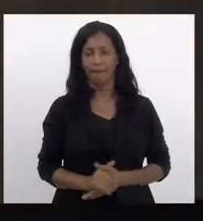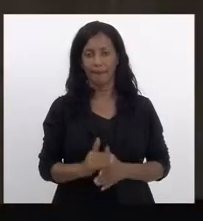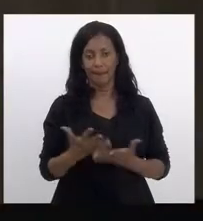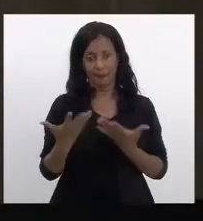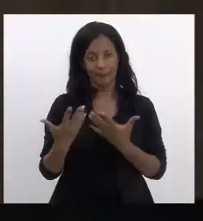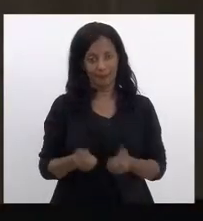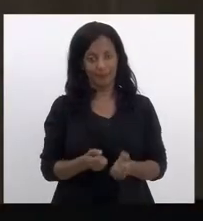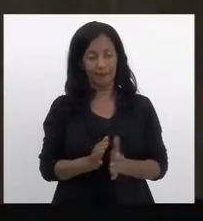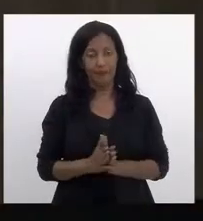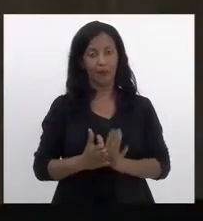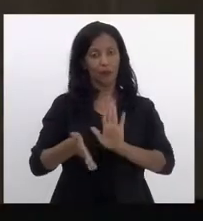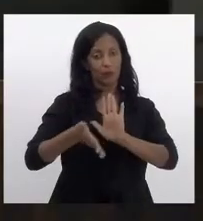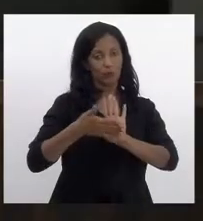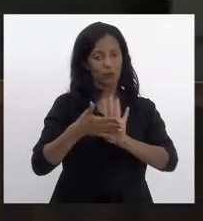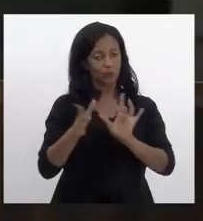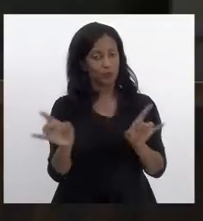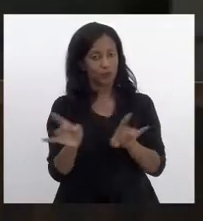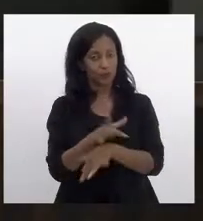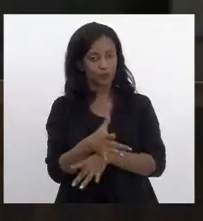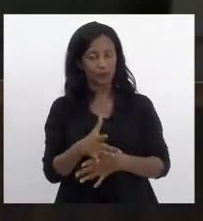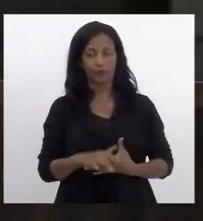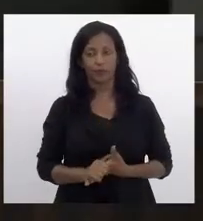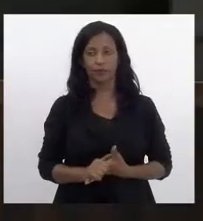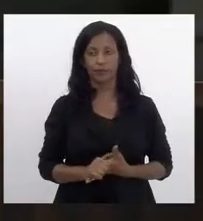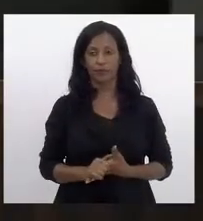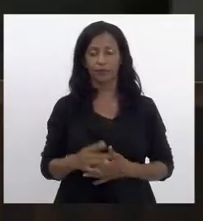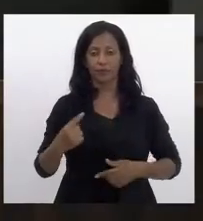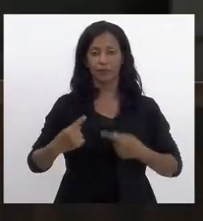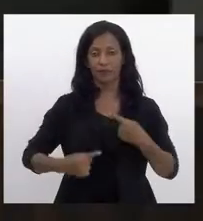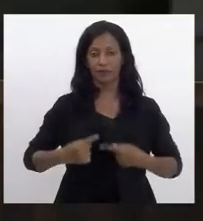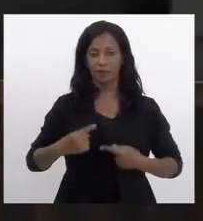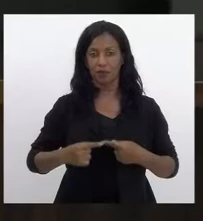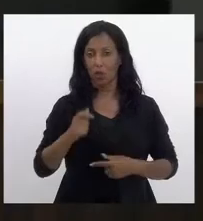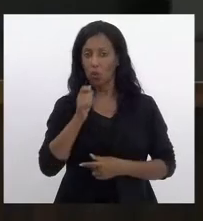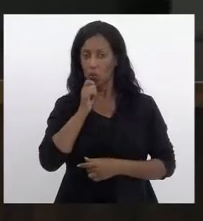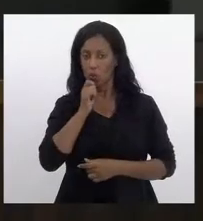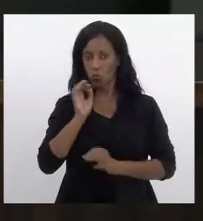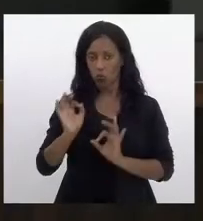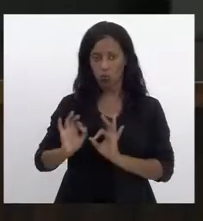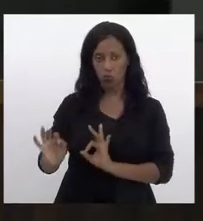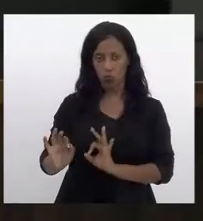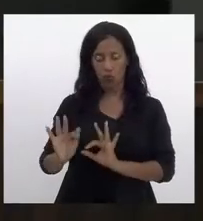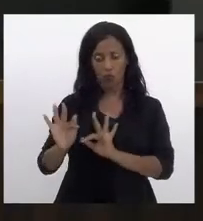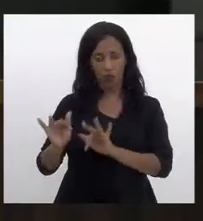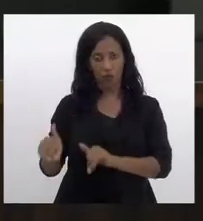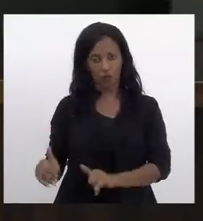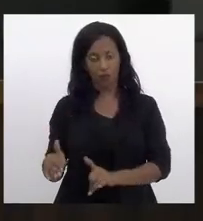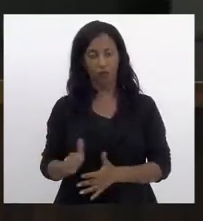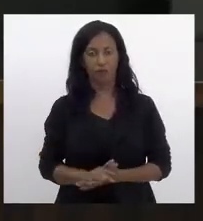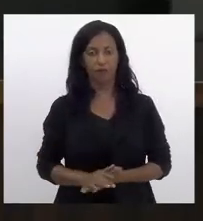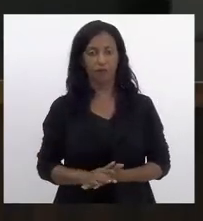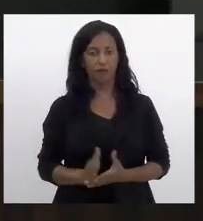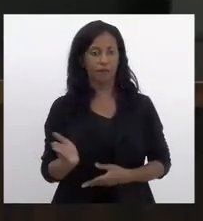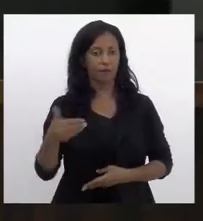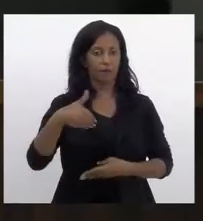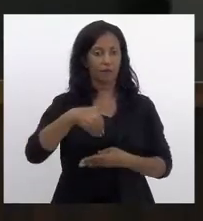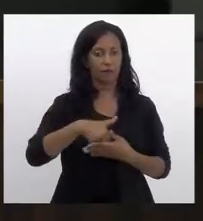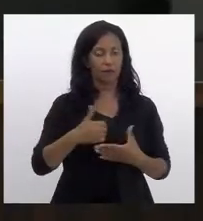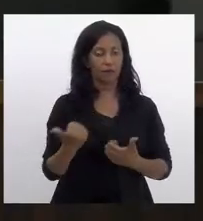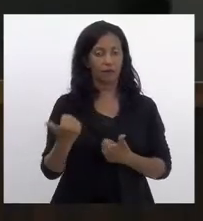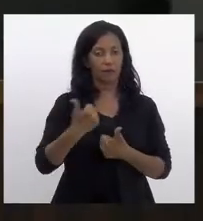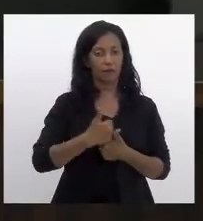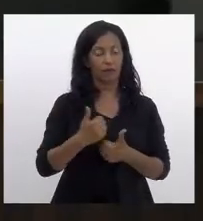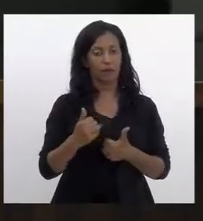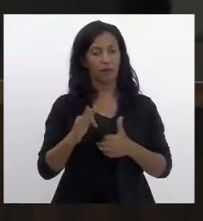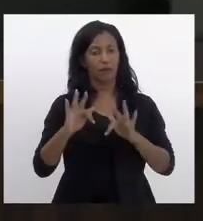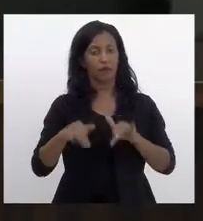Favorável. Os pareceres emitidos em discussão. Não havendo quem queira discutir, encerra a discussão. Em votação, substitutivo com forma